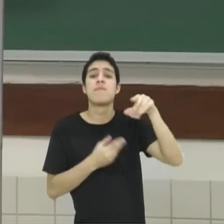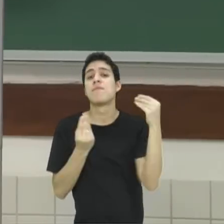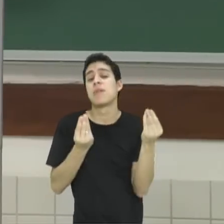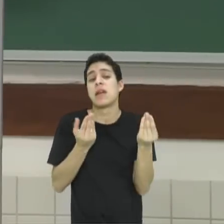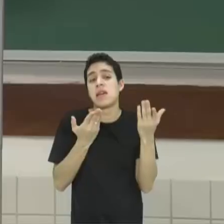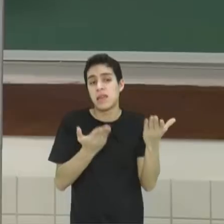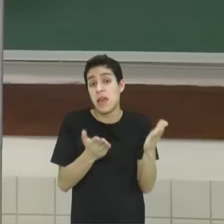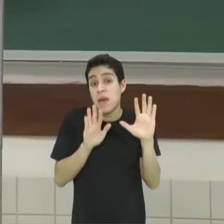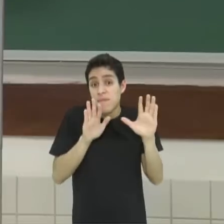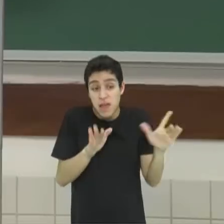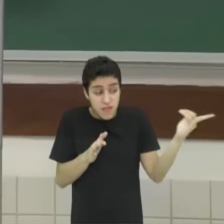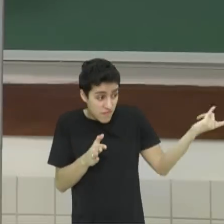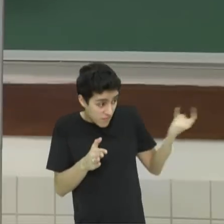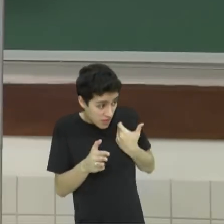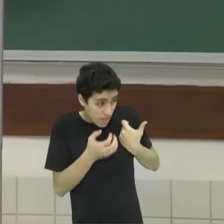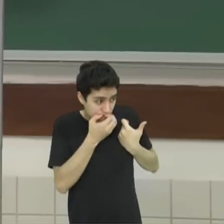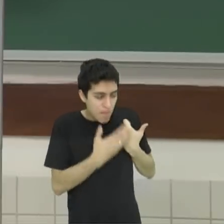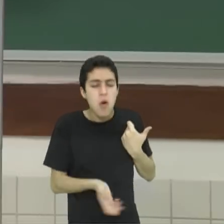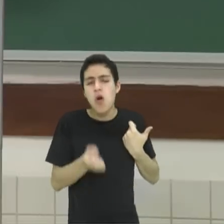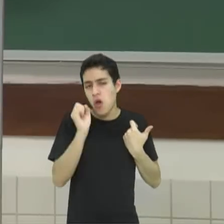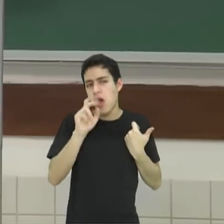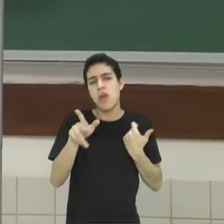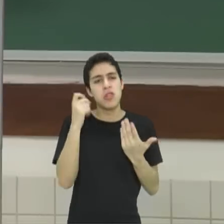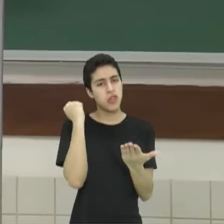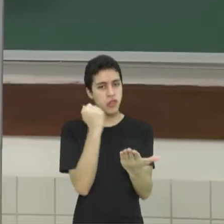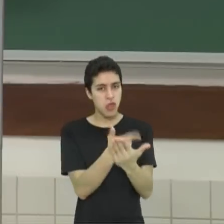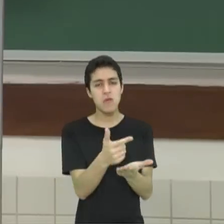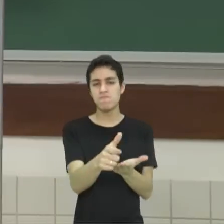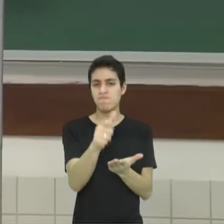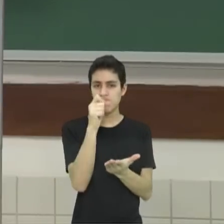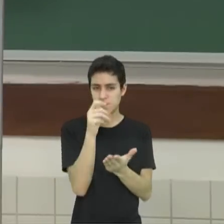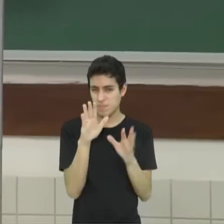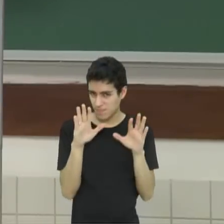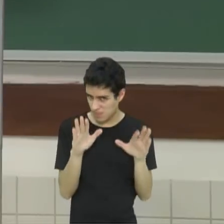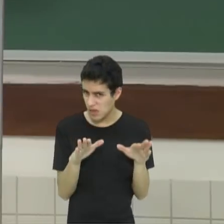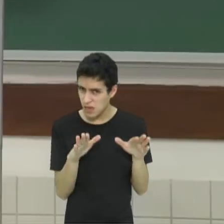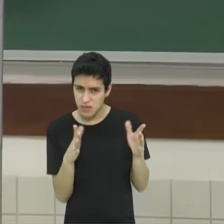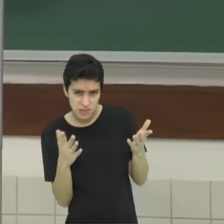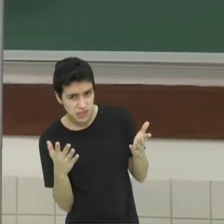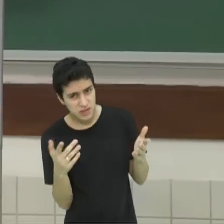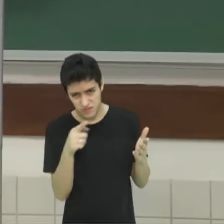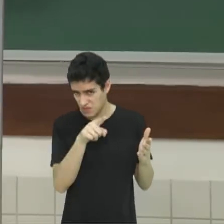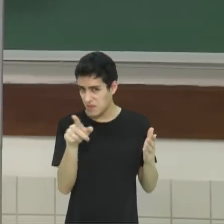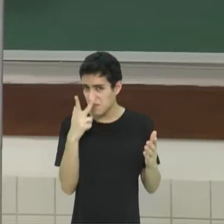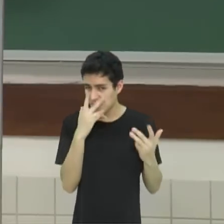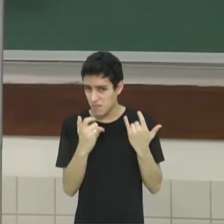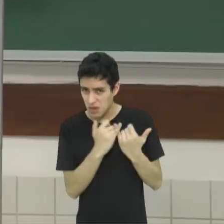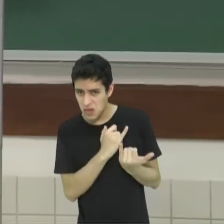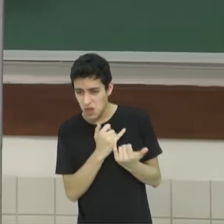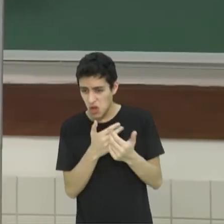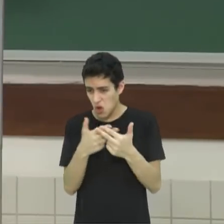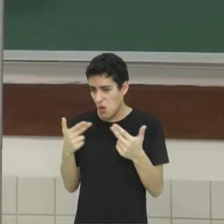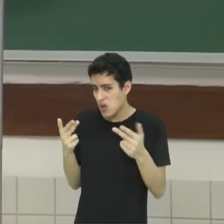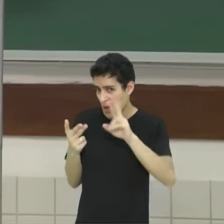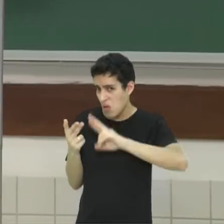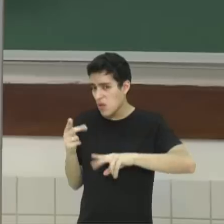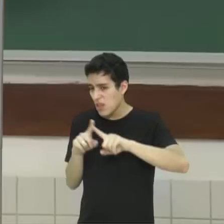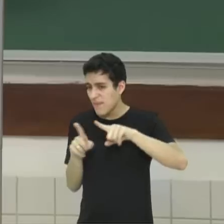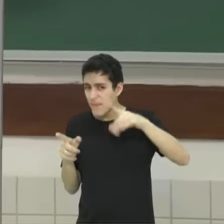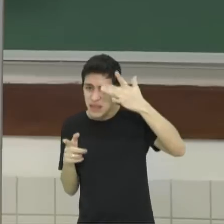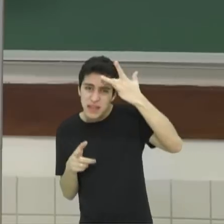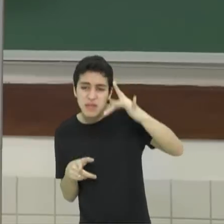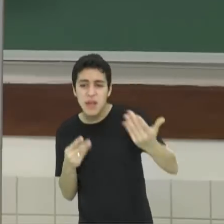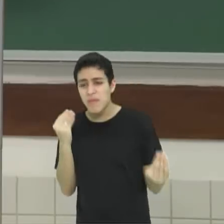te disseram que é bom, você consome. Será que não tem alguns elementos que você tem consumido assim? Você não sabe bem